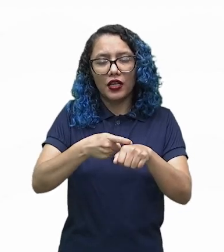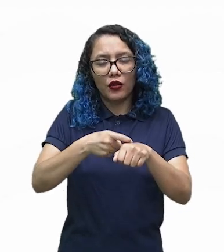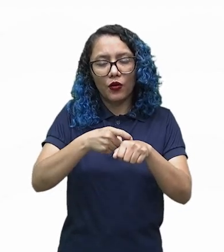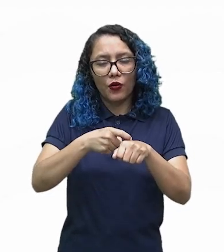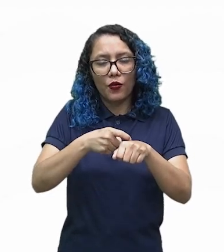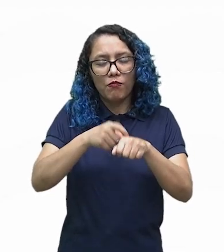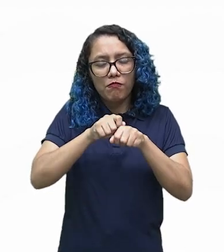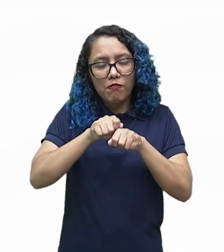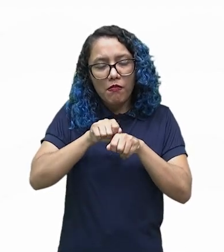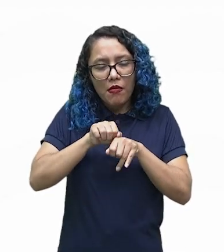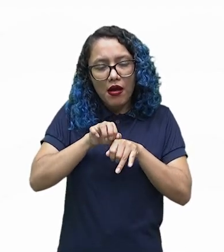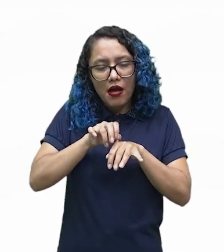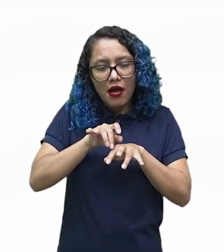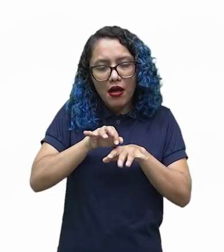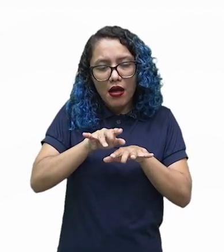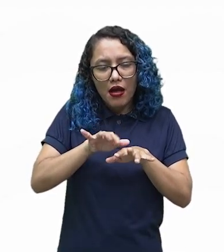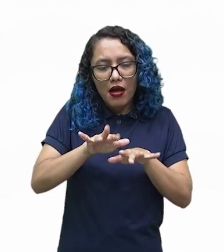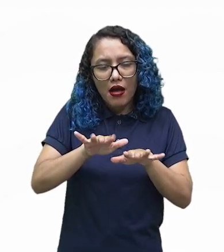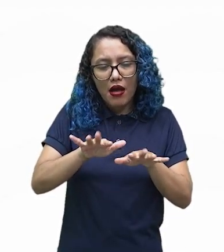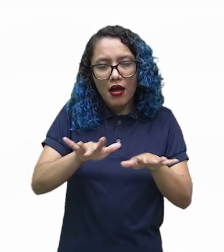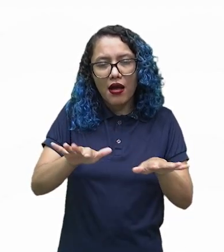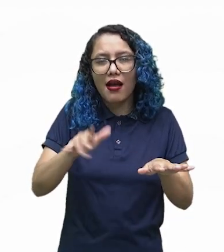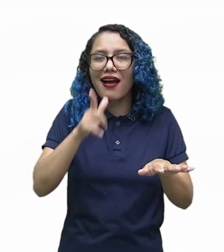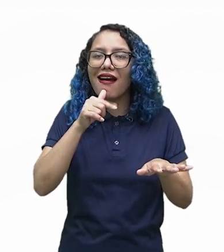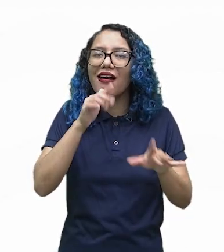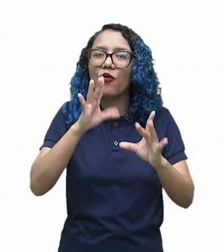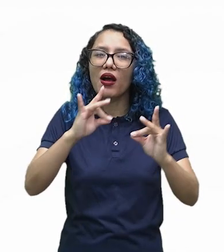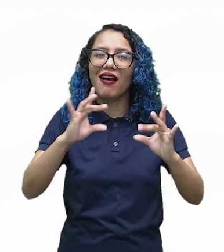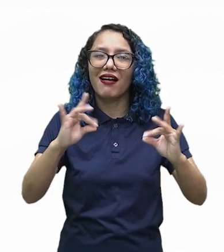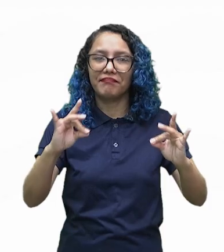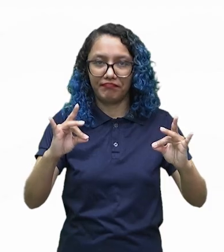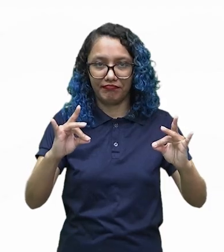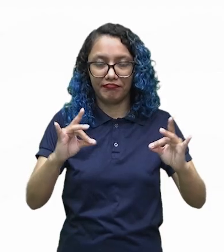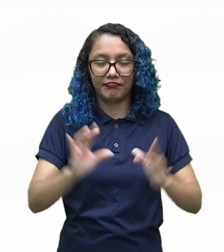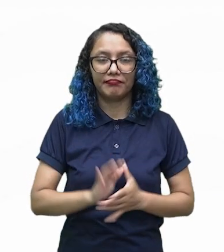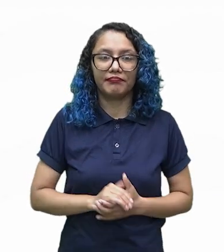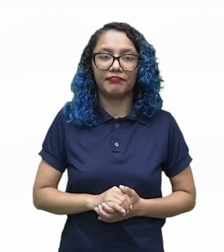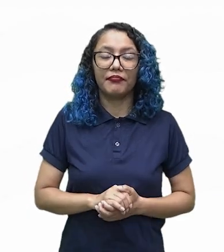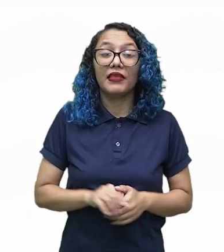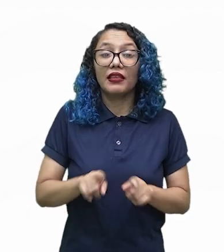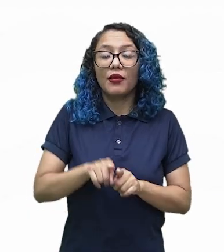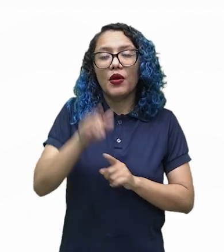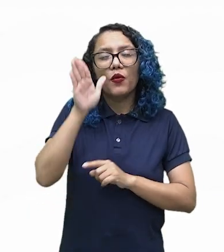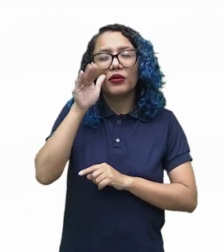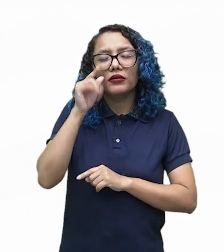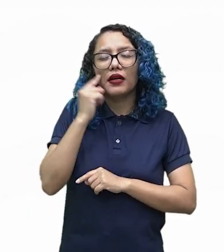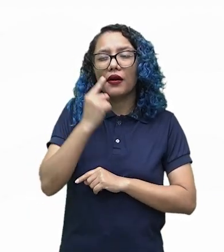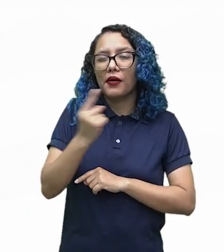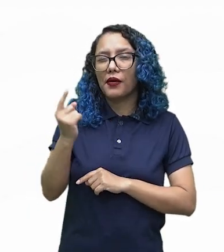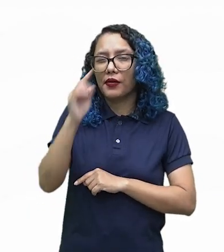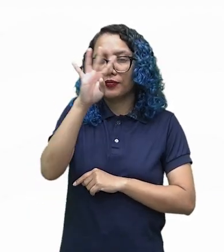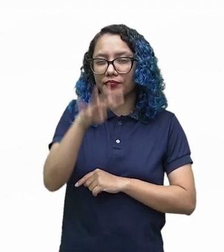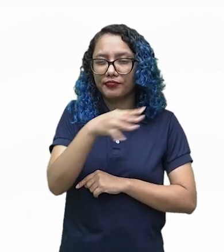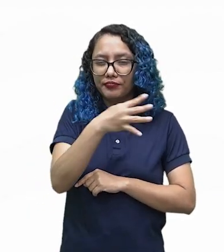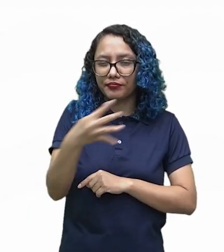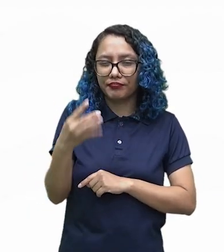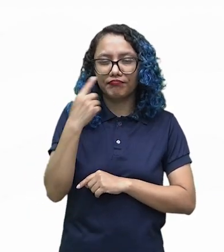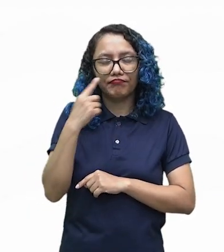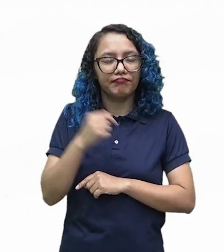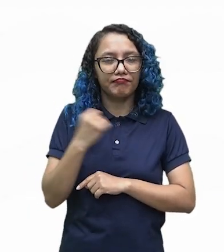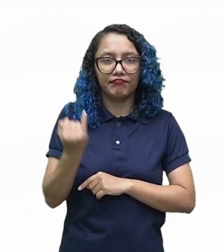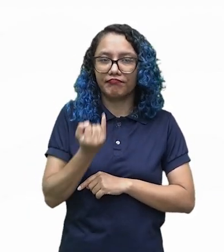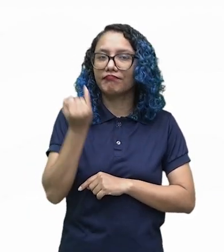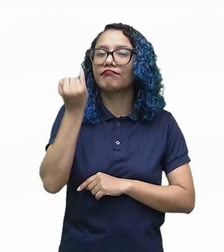transformar em água líquida, tá? Uma curiosidade, eu trouxe aqui também uma tabelinha. Essas tabelas são